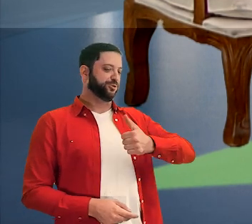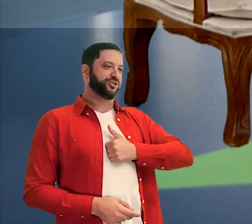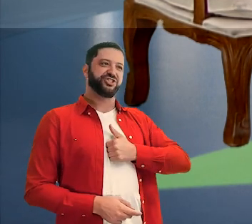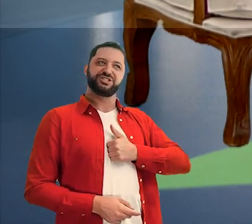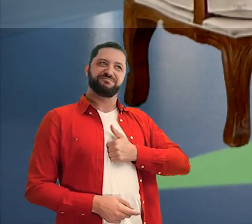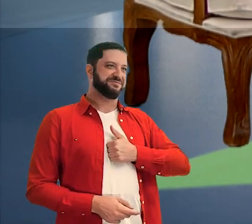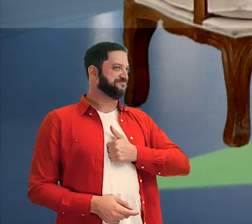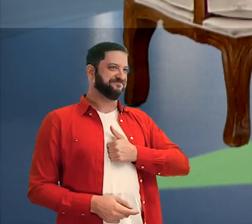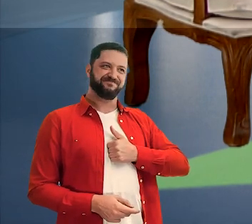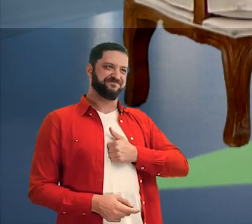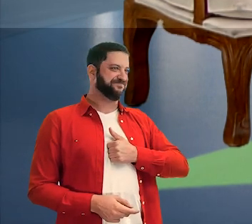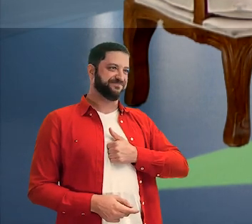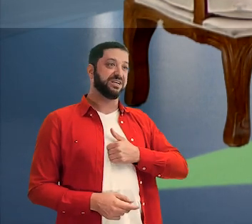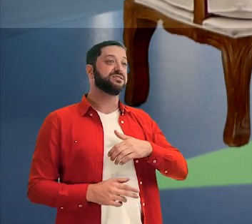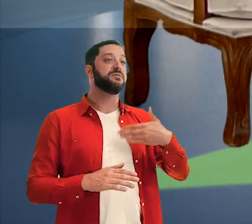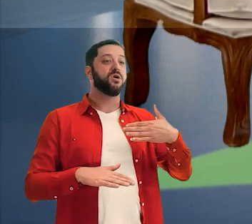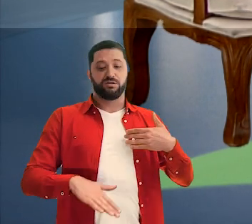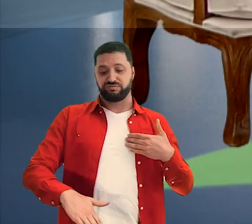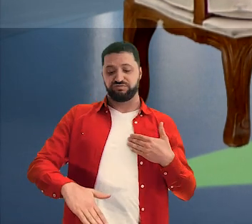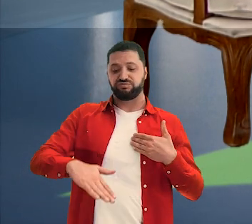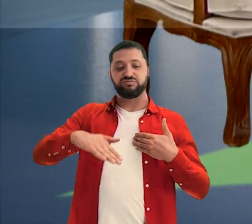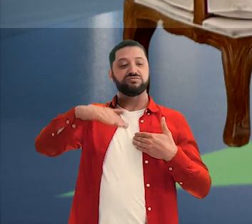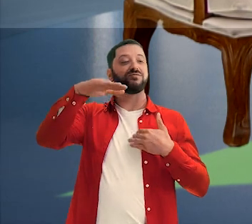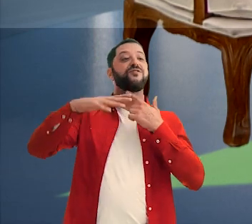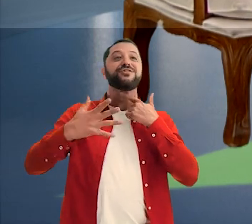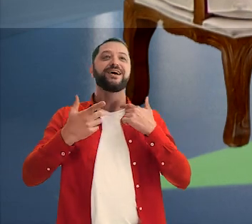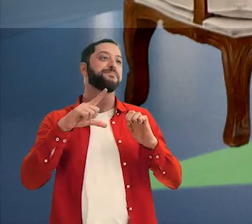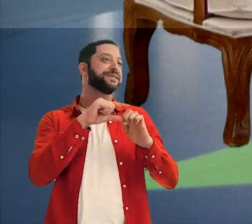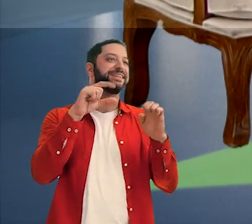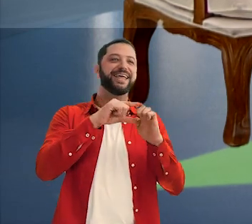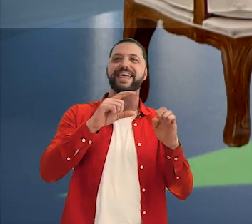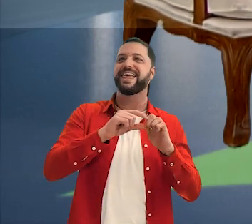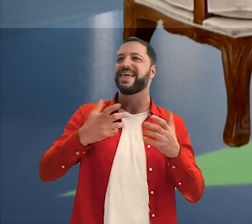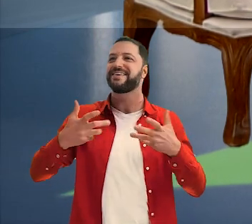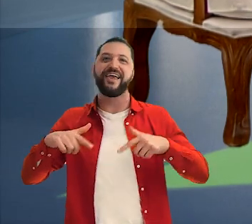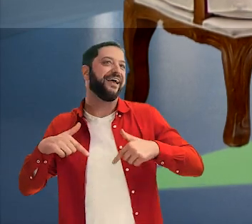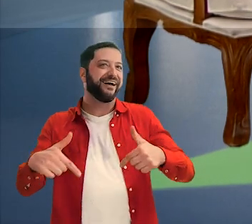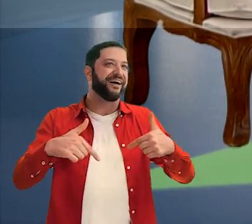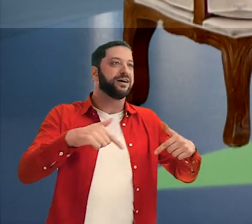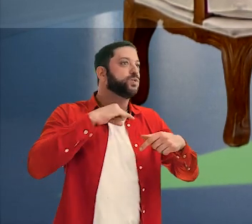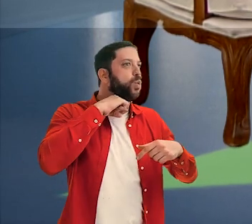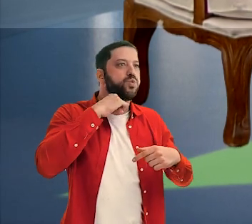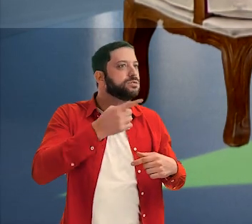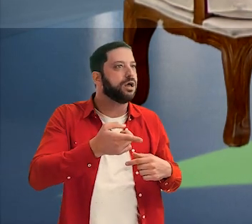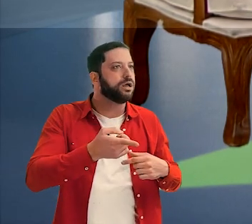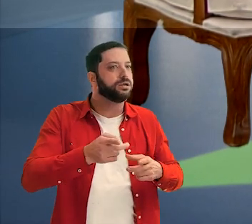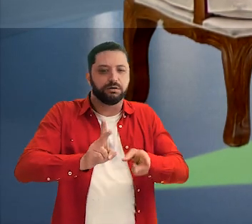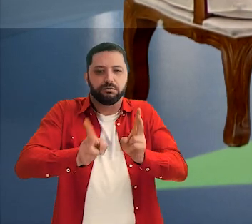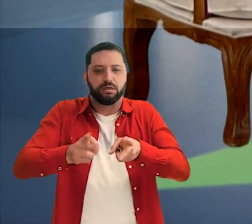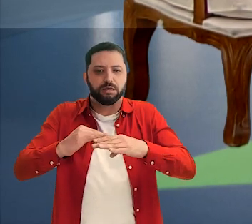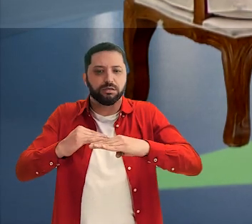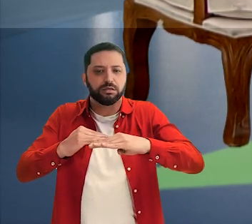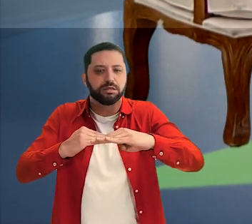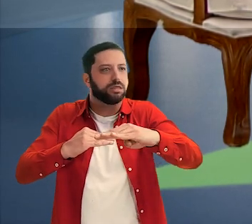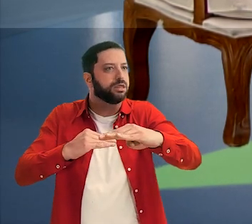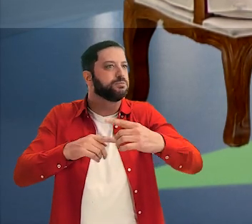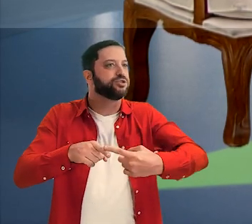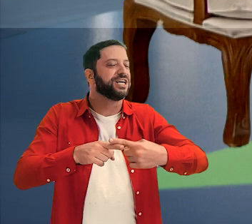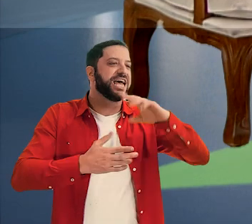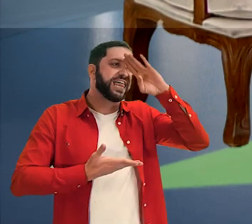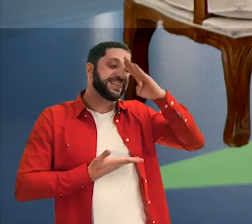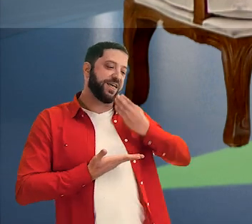por acaso ela quer empreender, ela quer ser um vendedor, por exemplo, ela não consegue performar. Por quê? Porque ela não confia nela. Porque